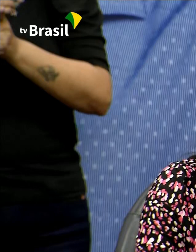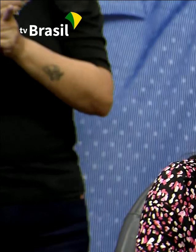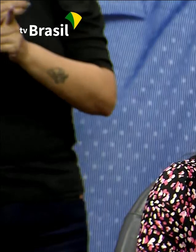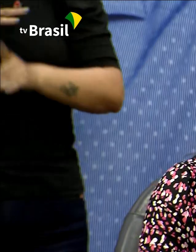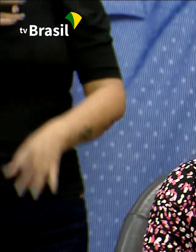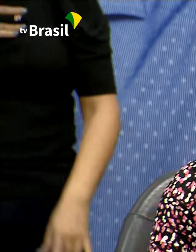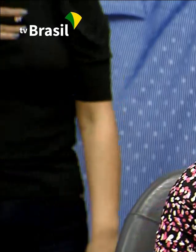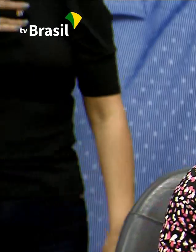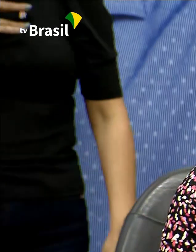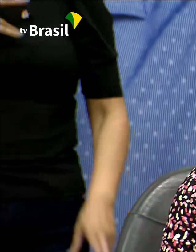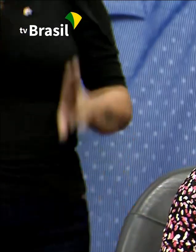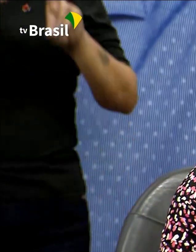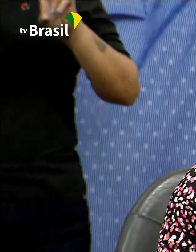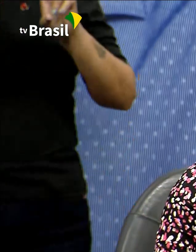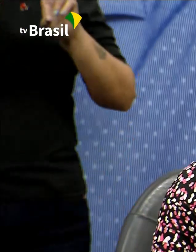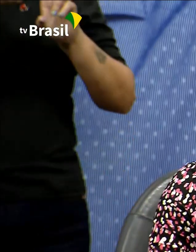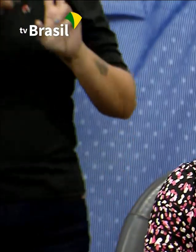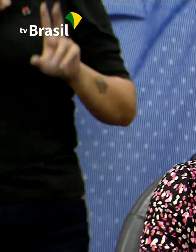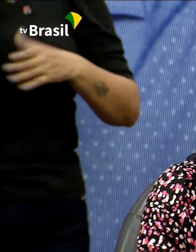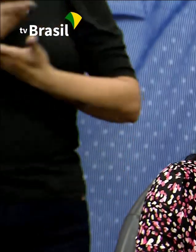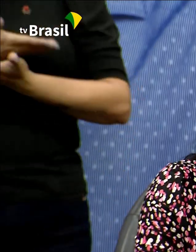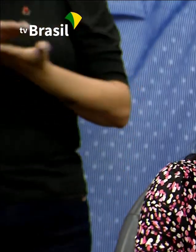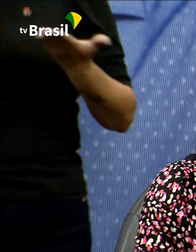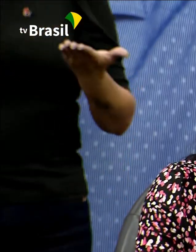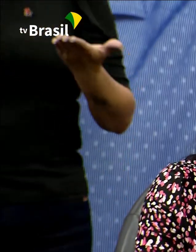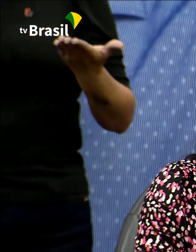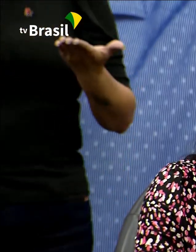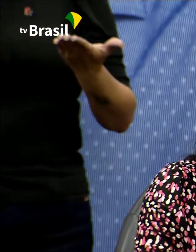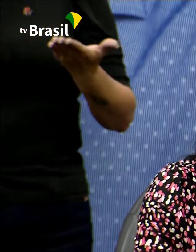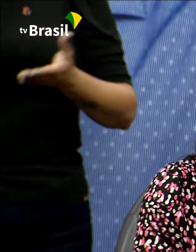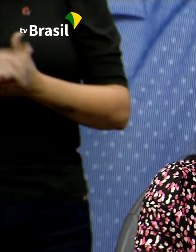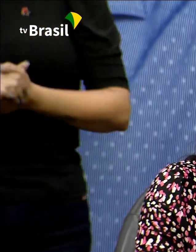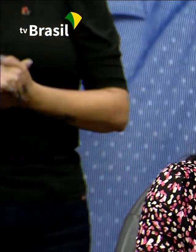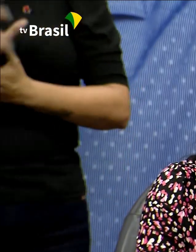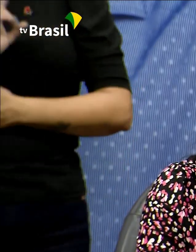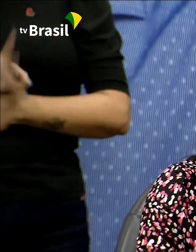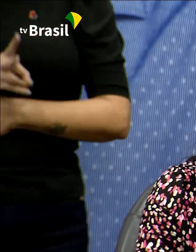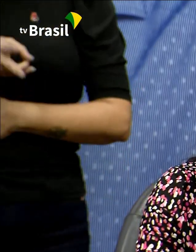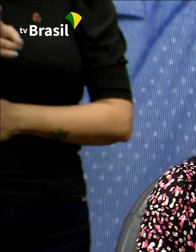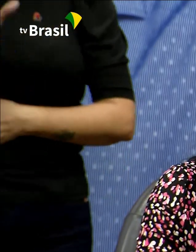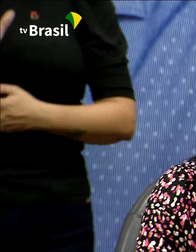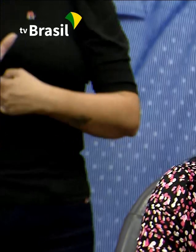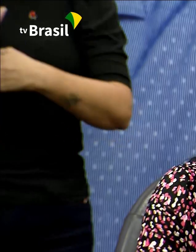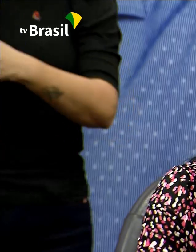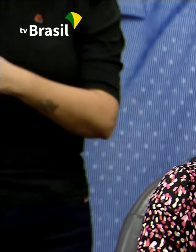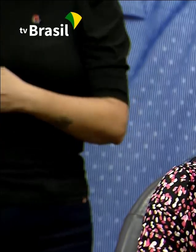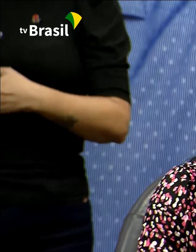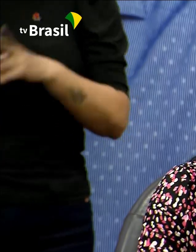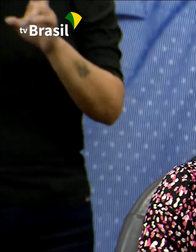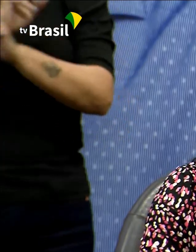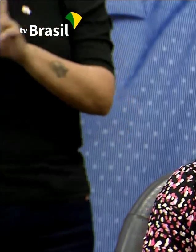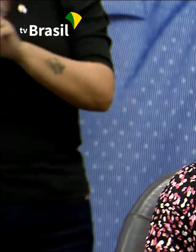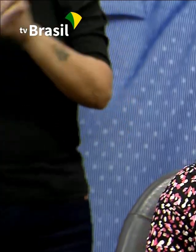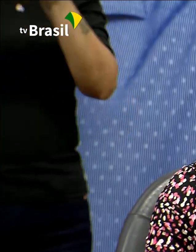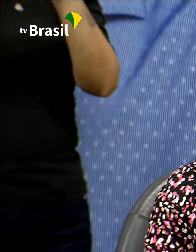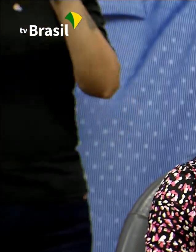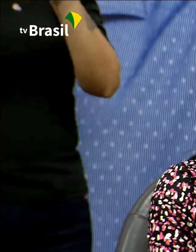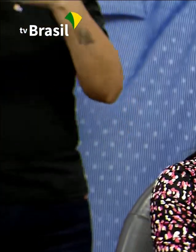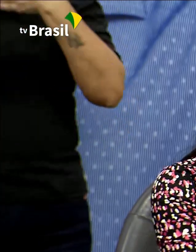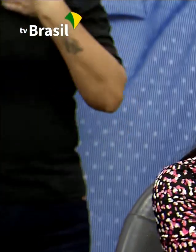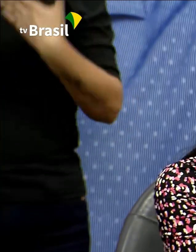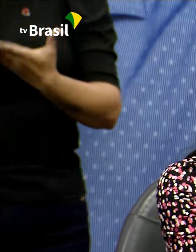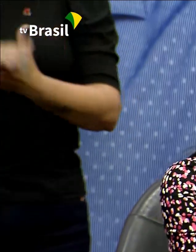da tuberculose no SUS, e a gente se coloca aí, né, à disposição para continuar contribuindo, inclusive, com relação a essa temática.